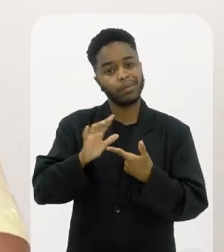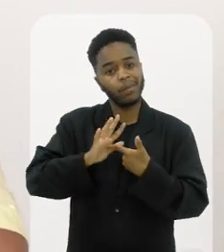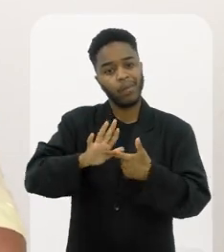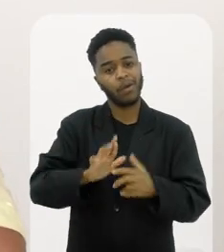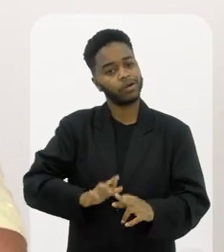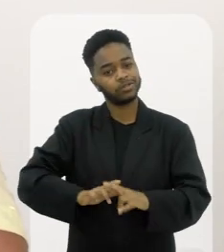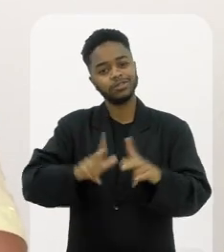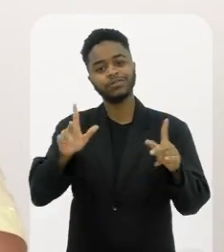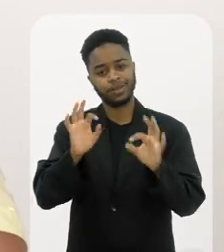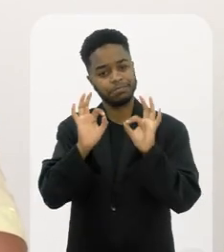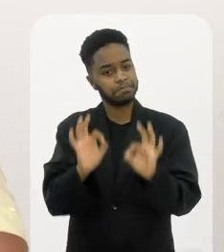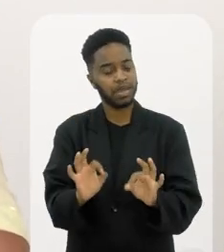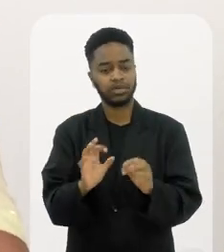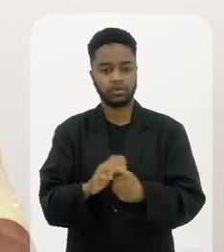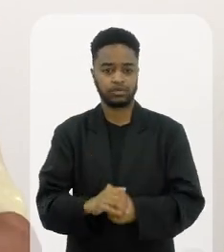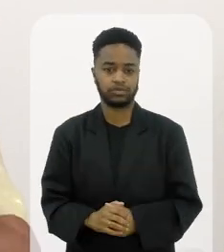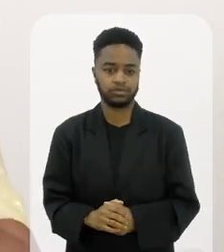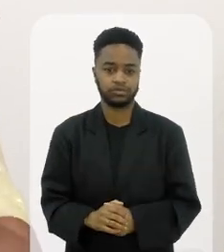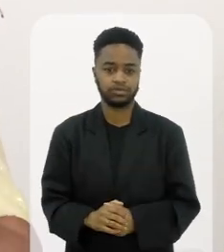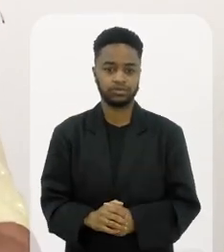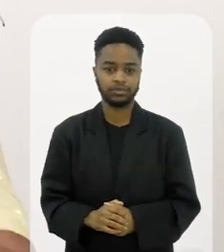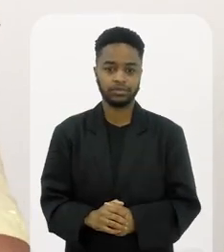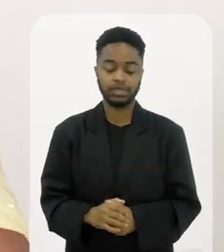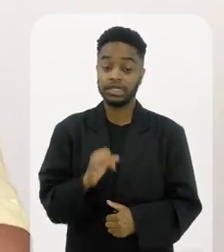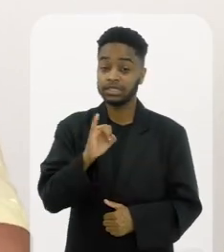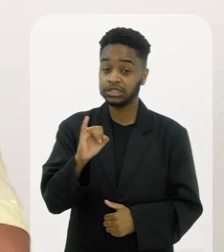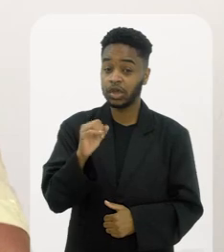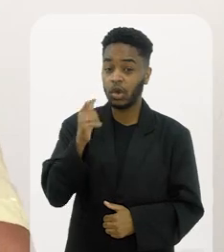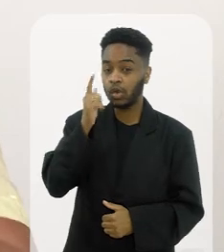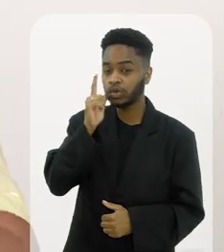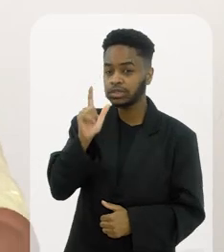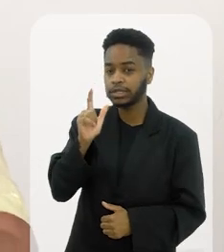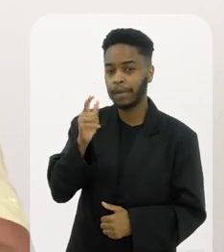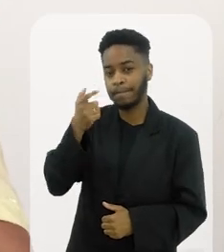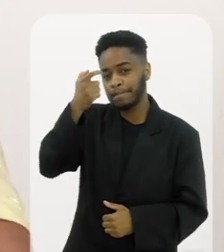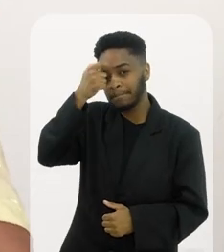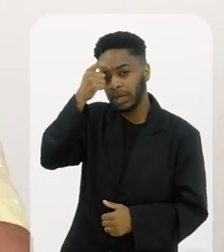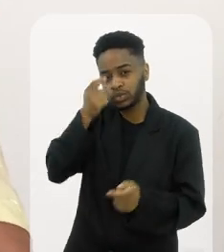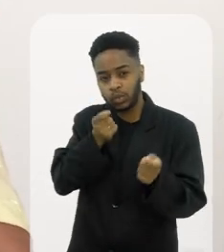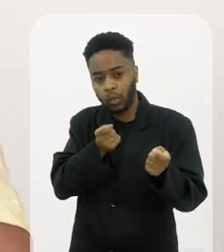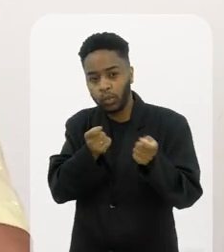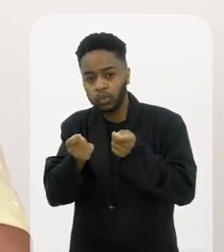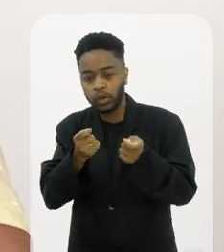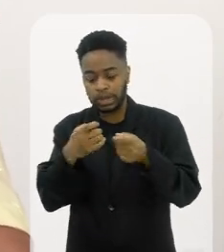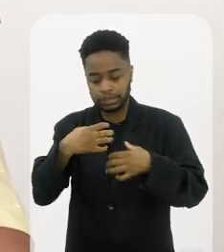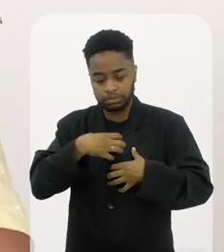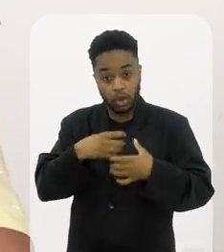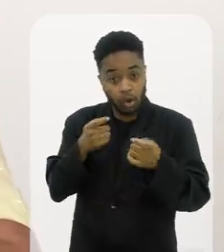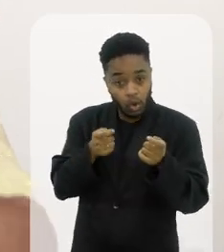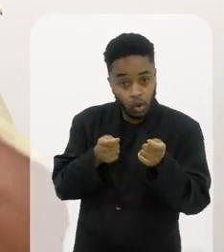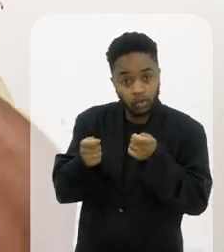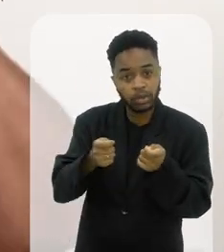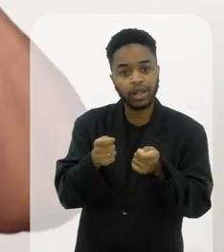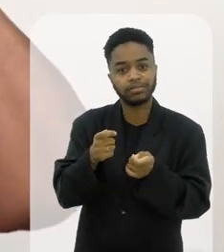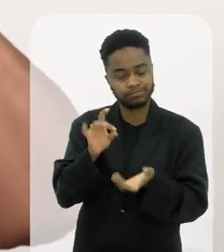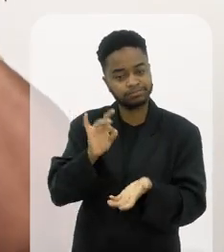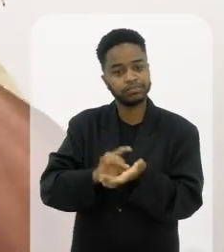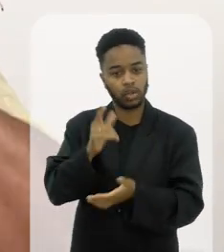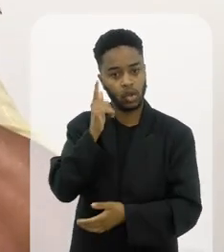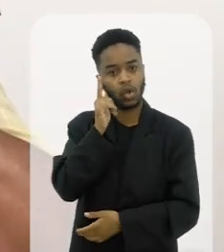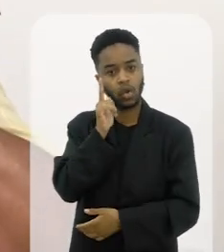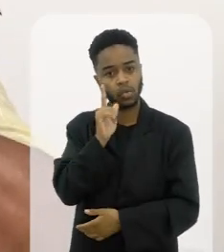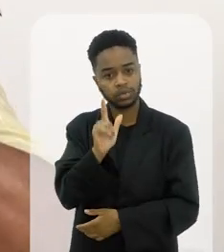importante, é uma diferença, isso aí é o pulo do gato. É você controlar a mente, controlar os sentidos, para que